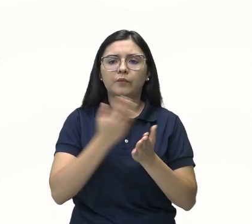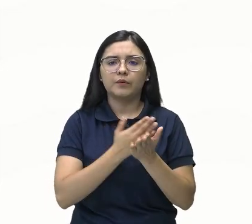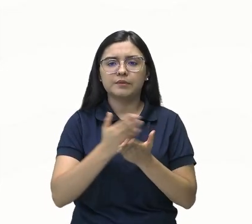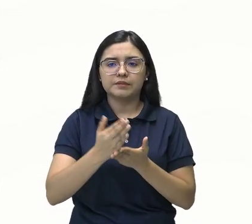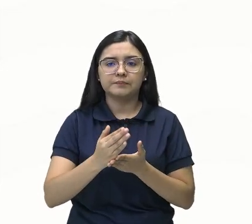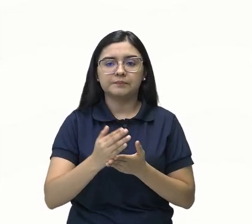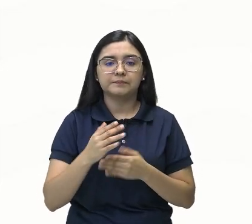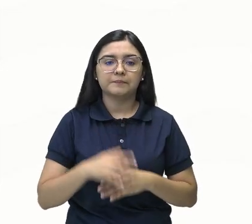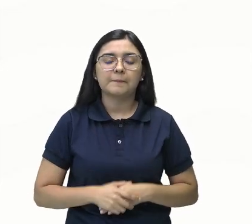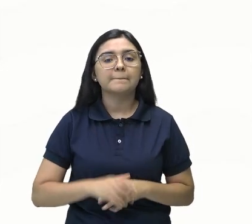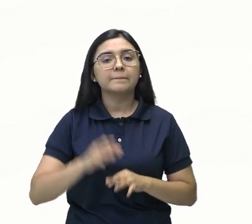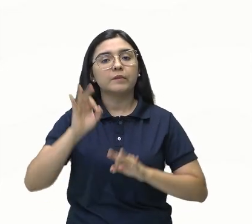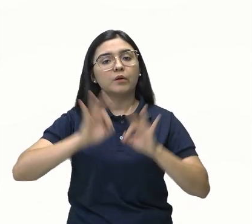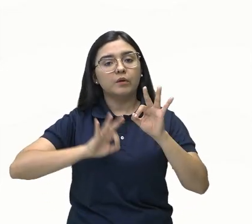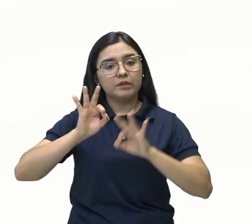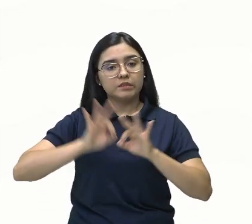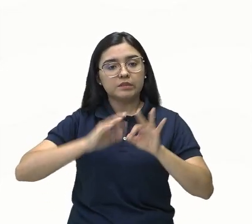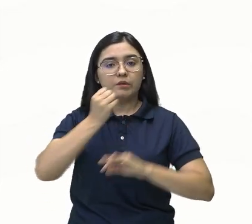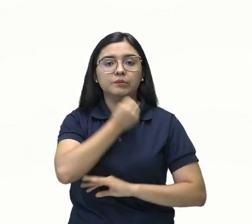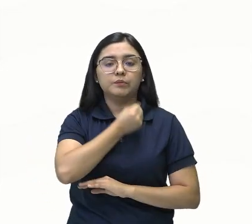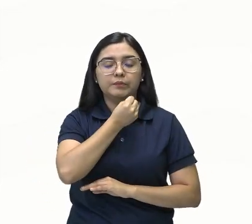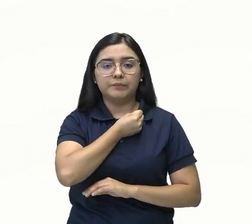começar? Vamos separar aí as nossas grandezas.